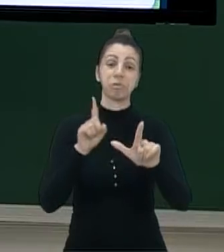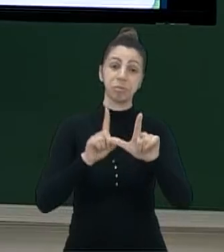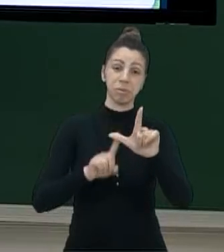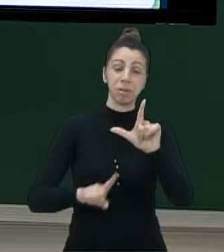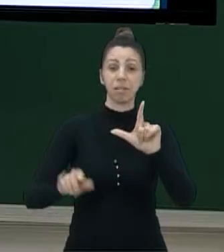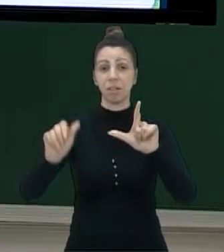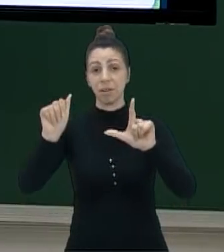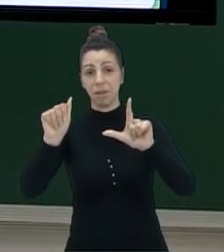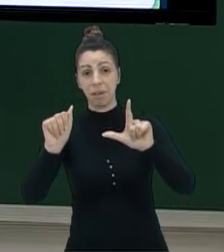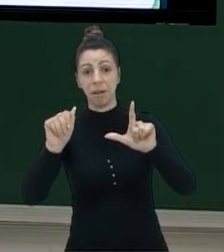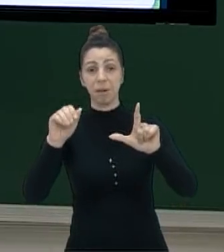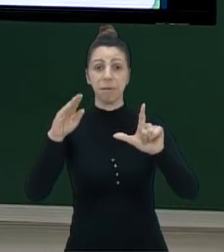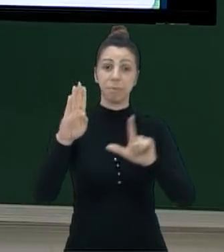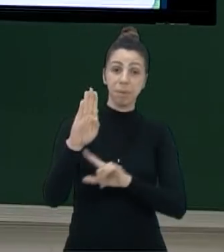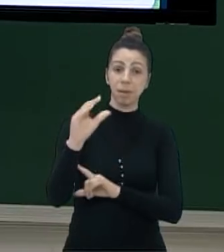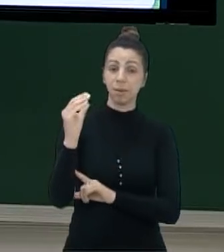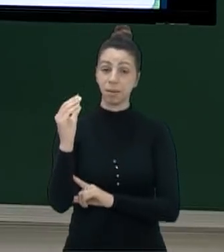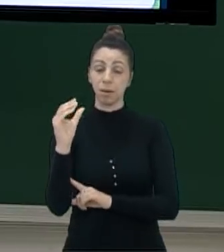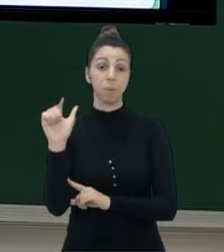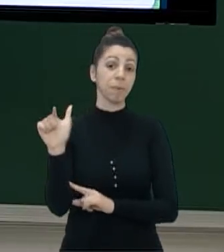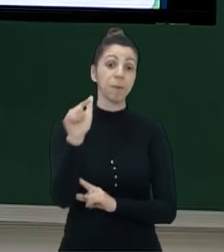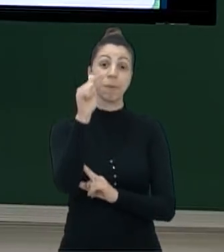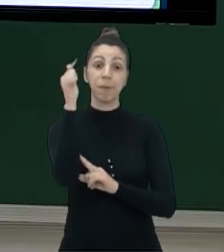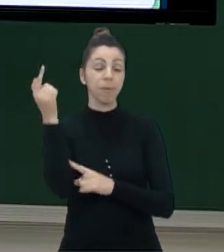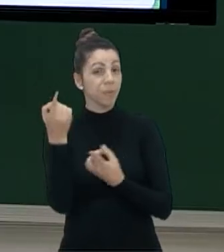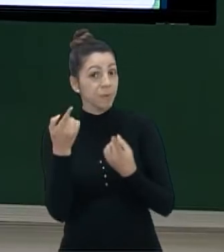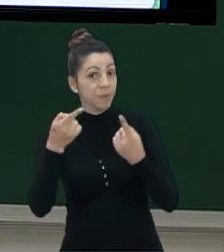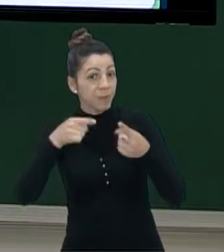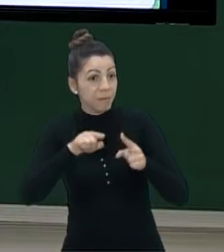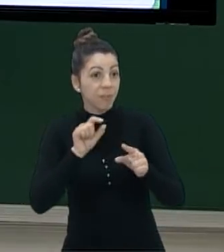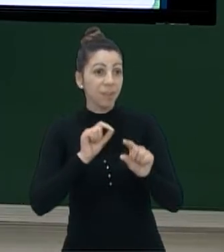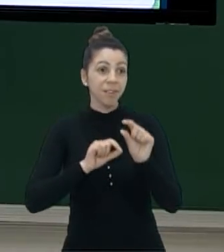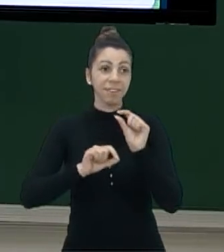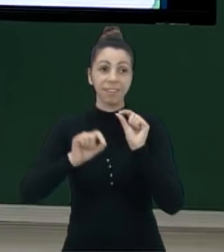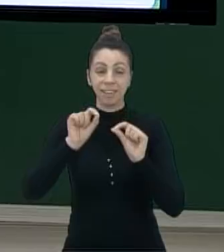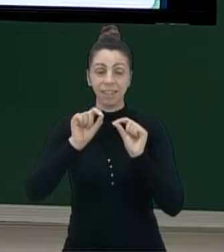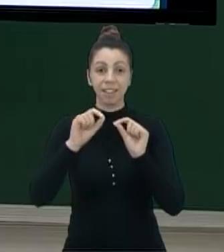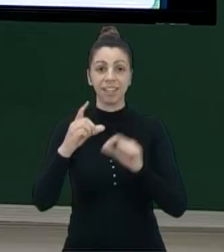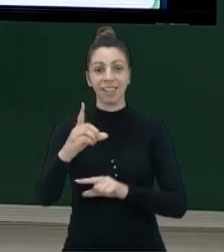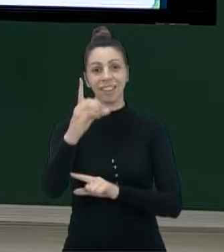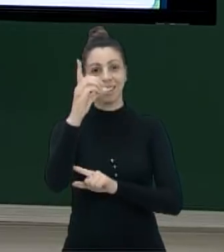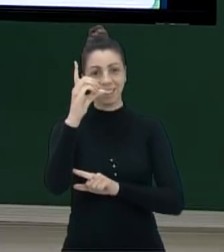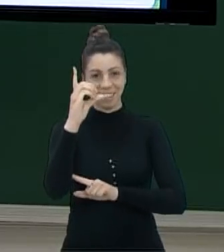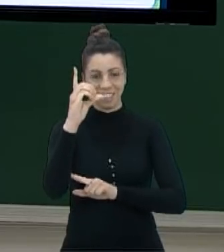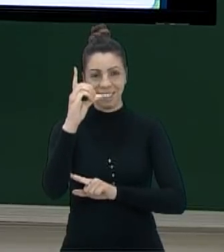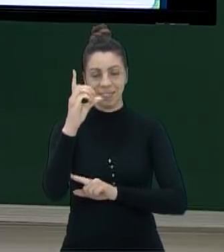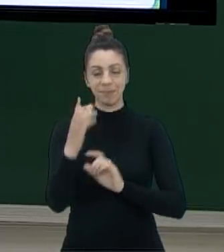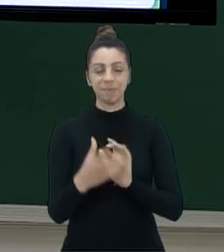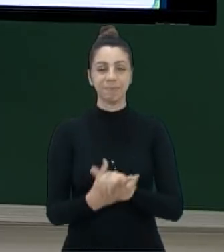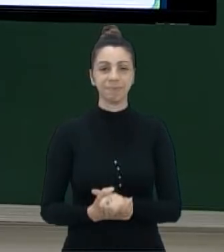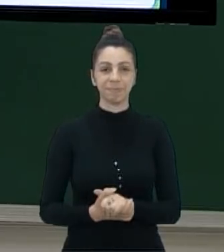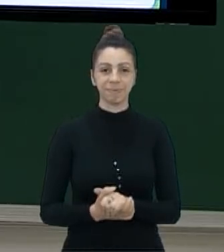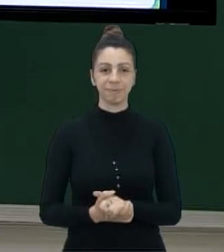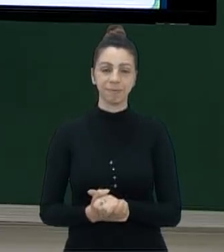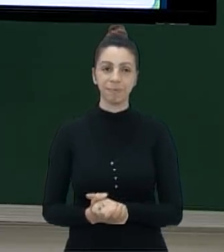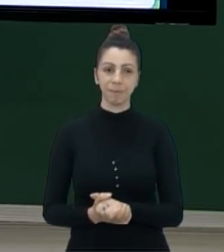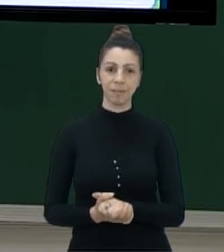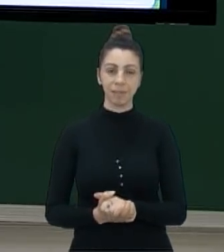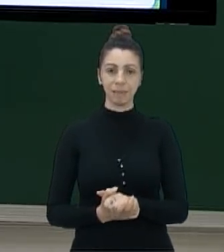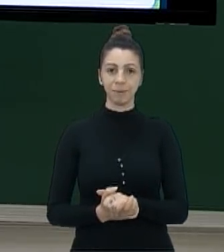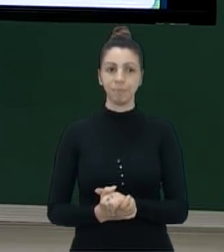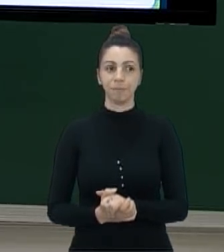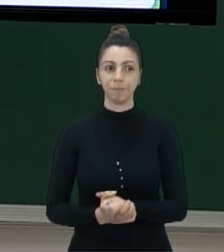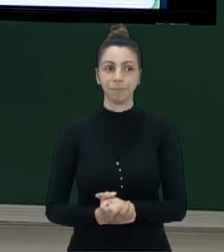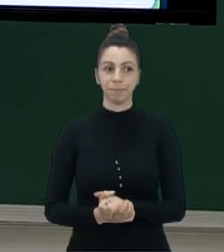B, C. Agora, ele passa mais um desafio ali para vocês. Vamos localizar agora a letra D. O primeiro